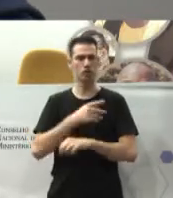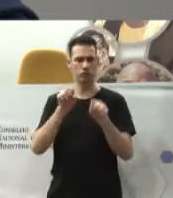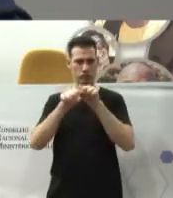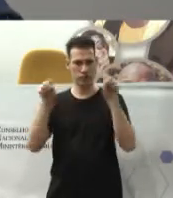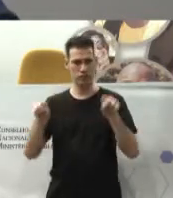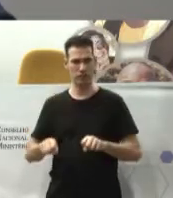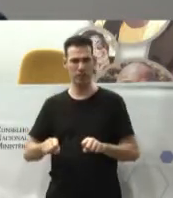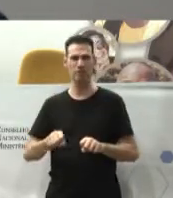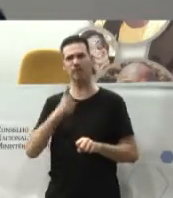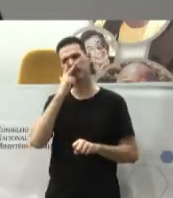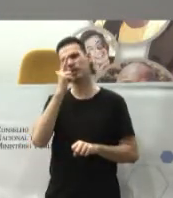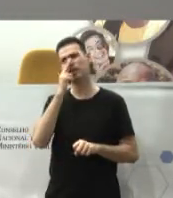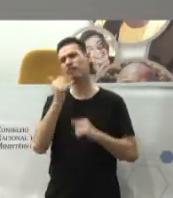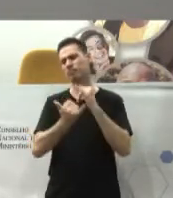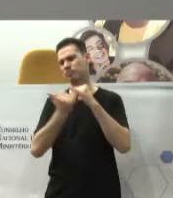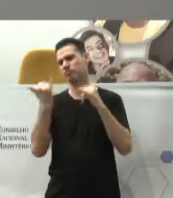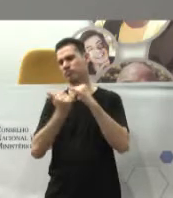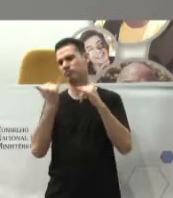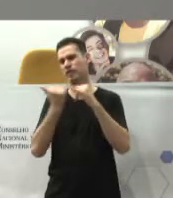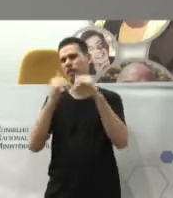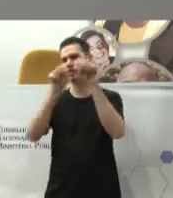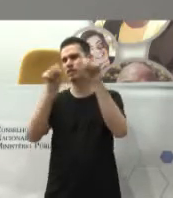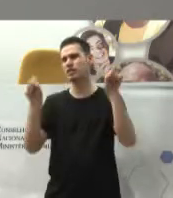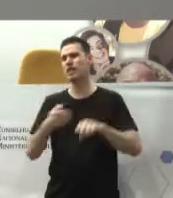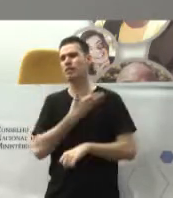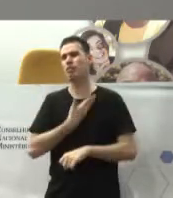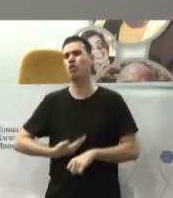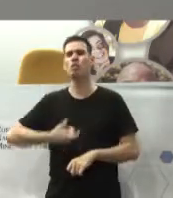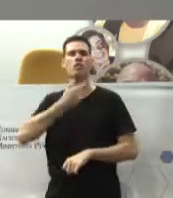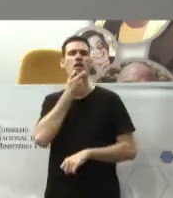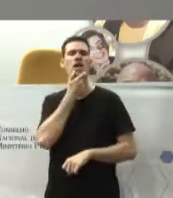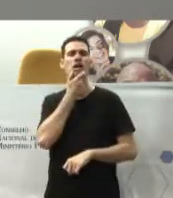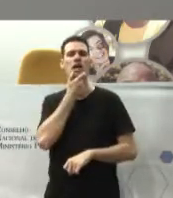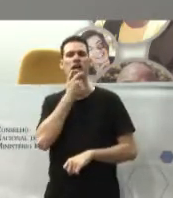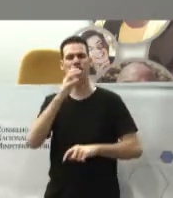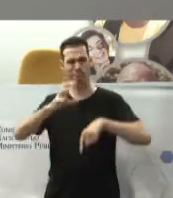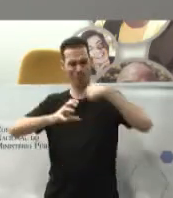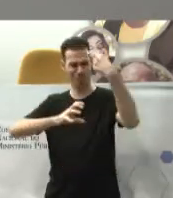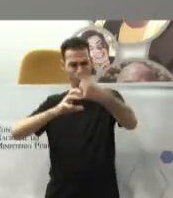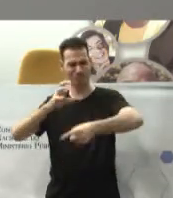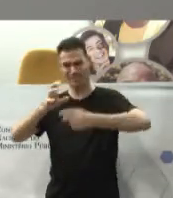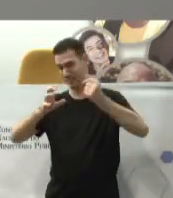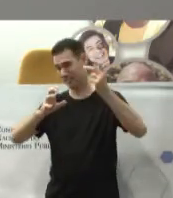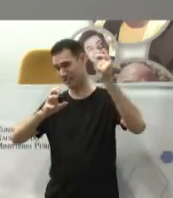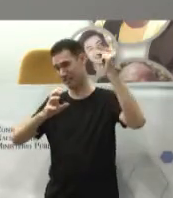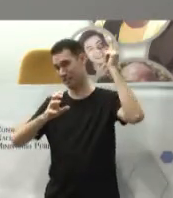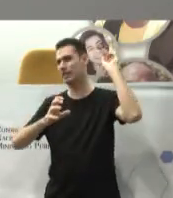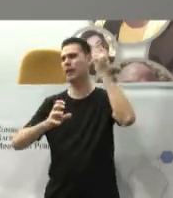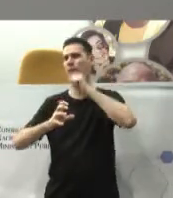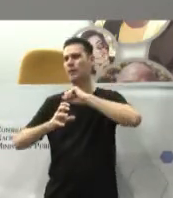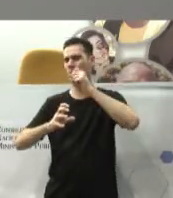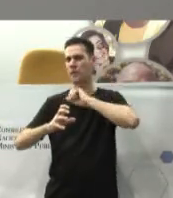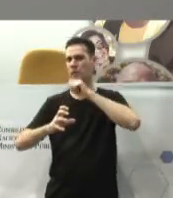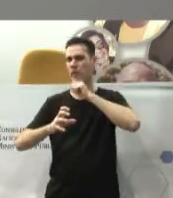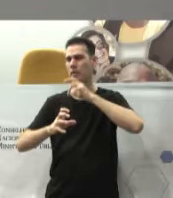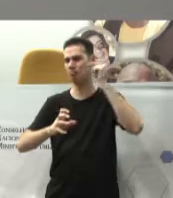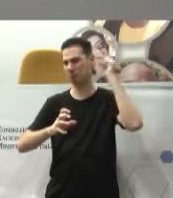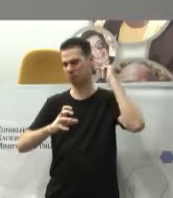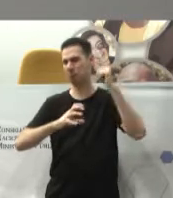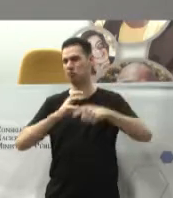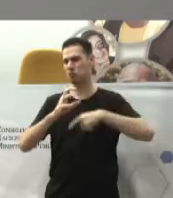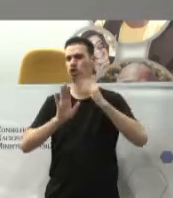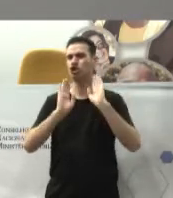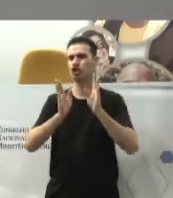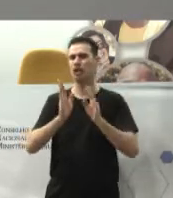muito semelhante ao modelo público inglês, que é o sistema público universal mais antigo que nós conhecemos no mundo. Ele já